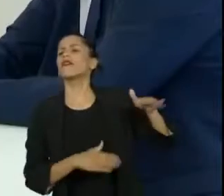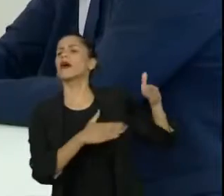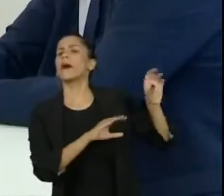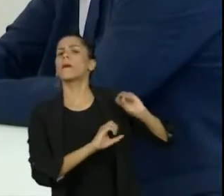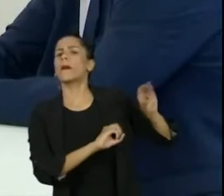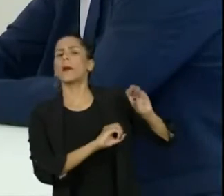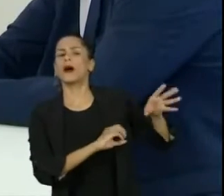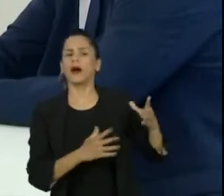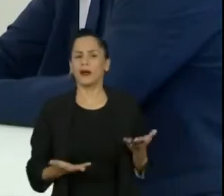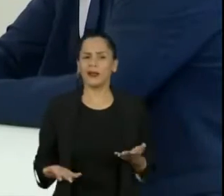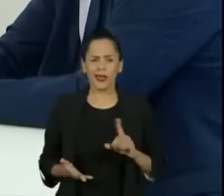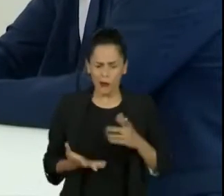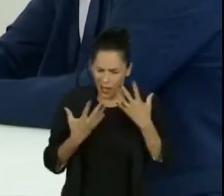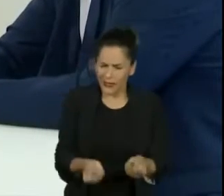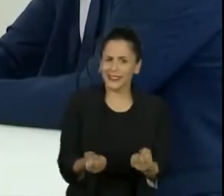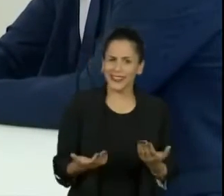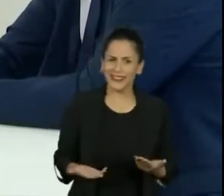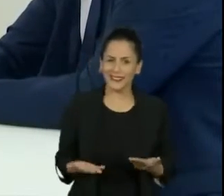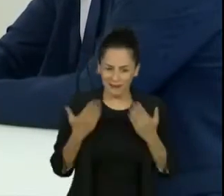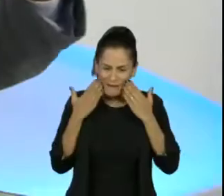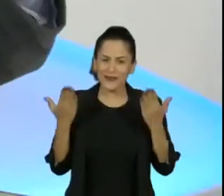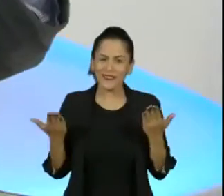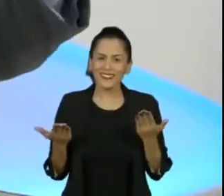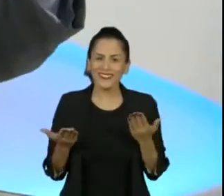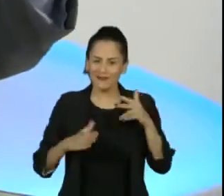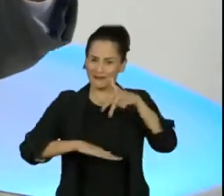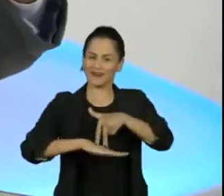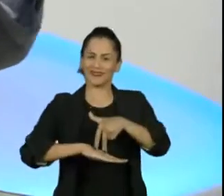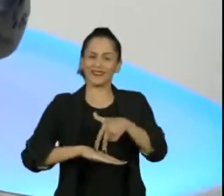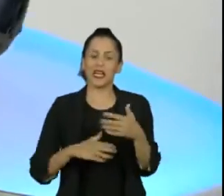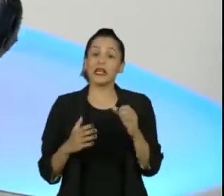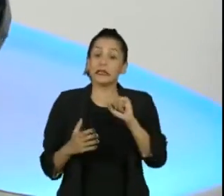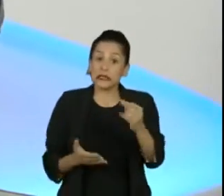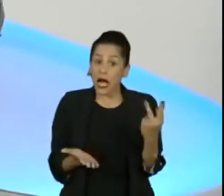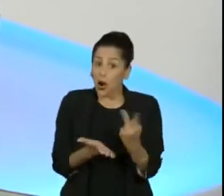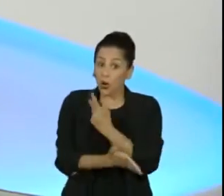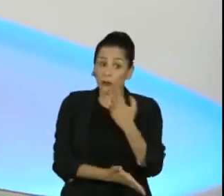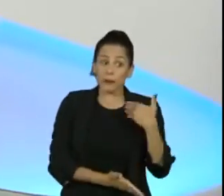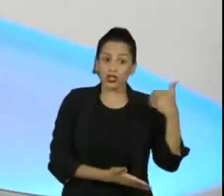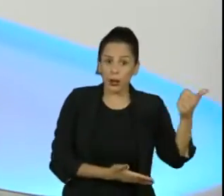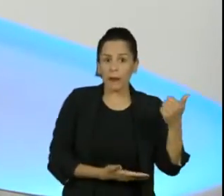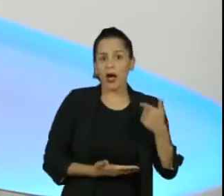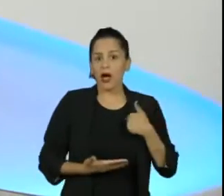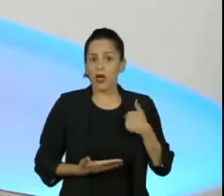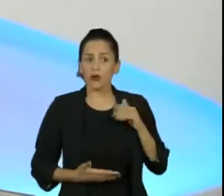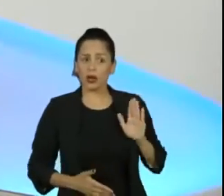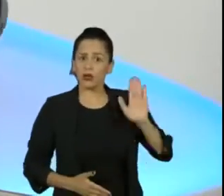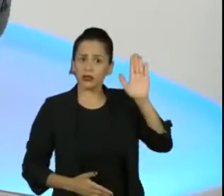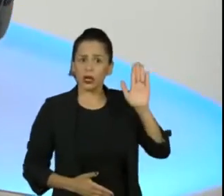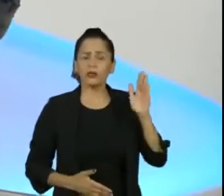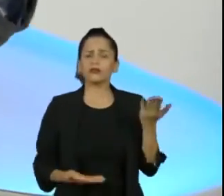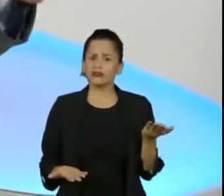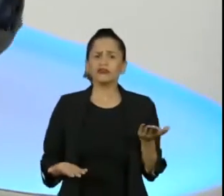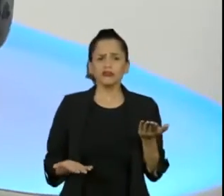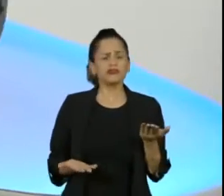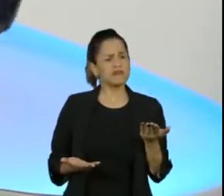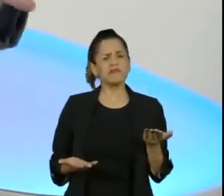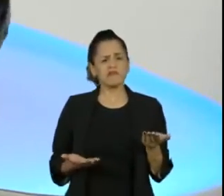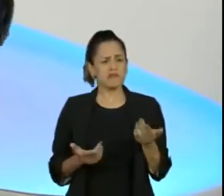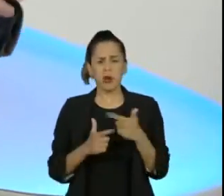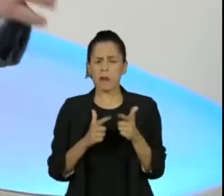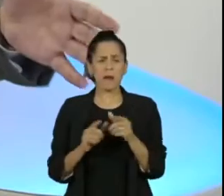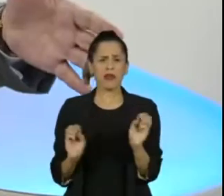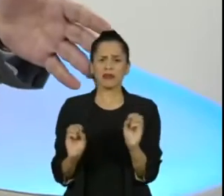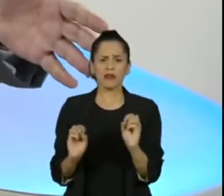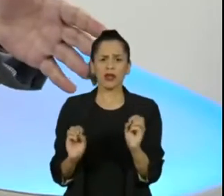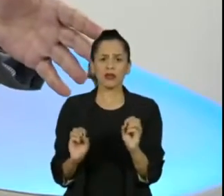né? Então, se acontecer, eu não tenho nenhuma pretensão. Sou prefeito eleito de Belo Horizonte, respeito a votação massacrante